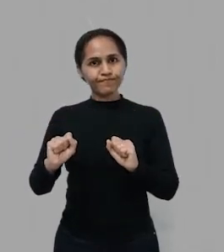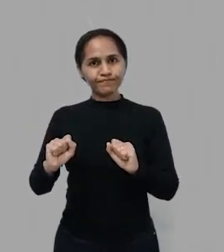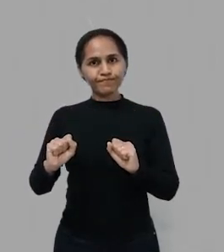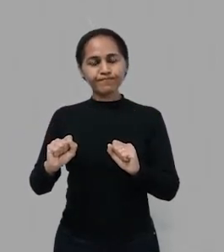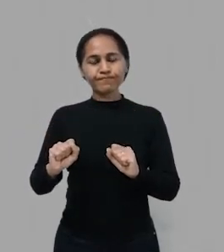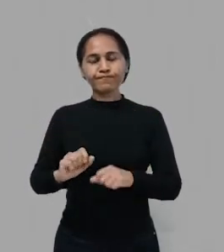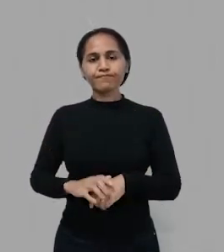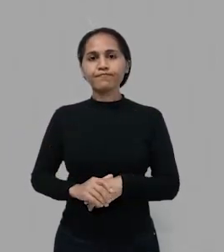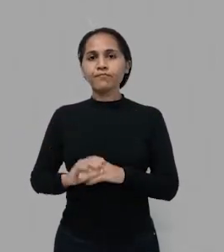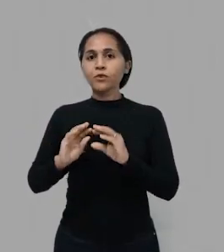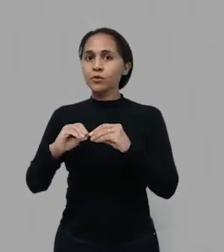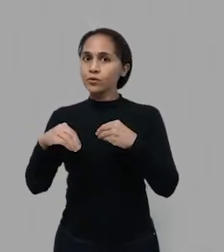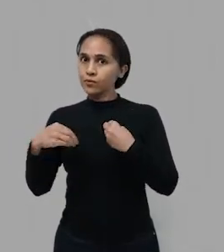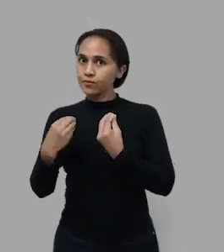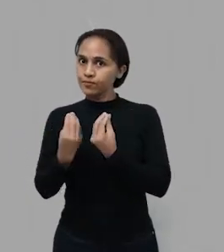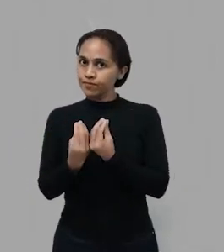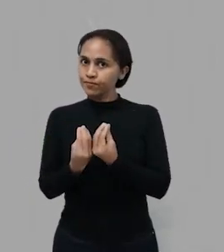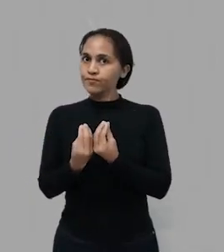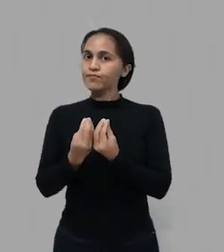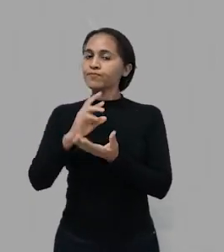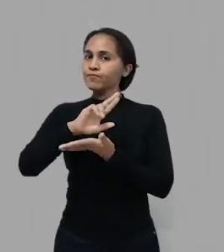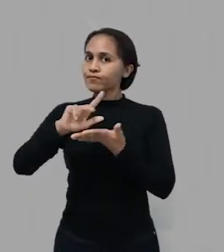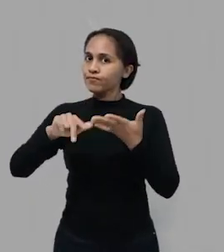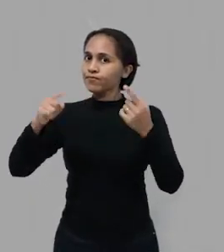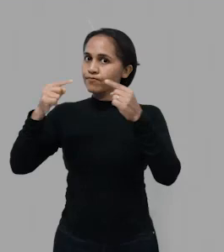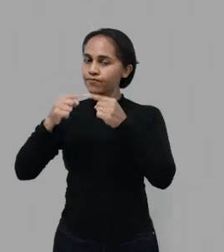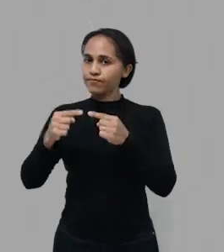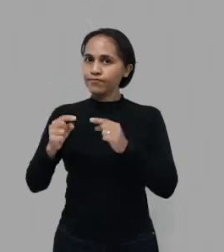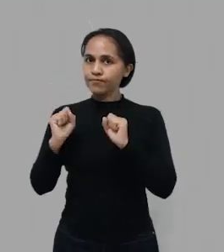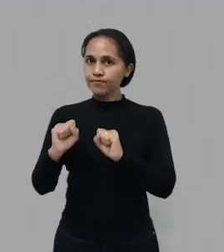diversos compostos orgânicos diferentes. Show?